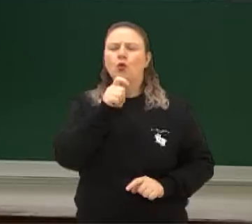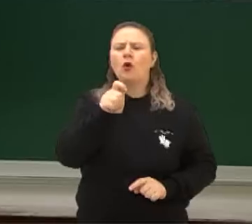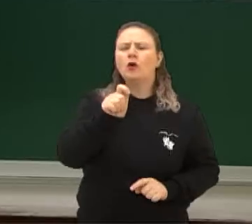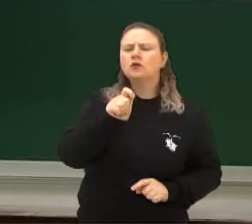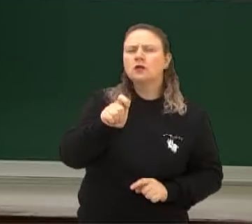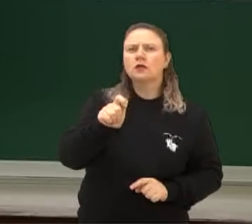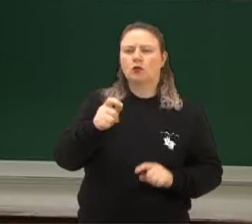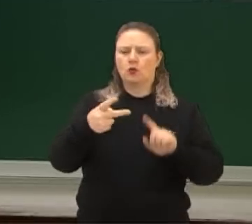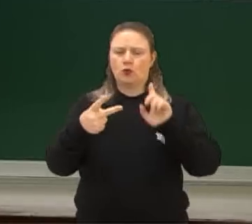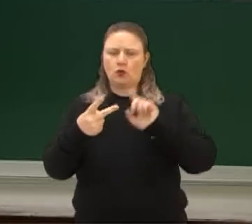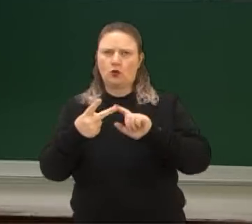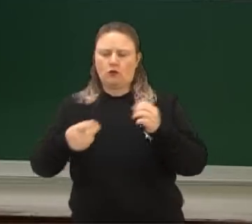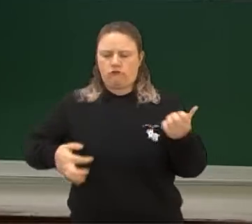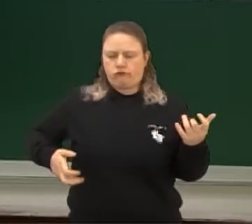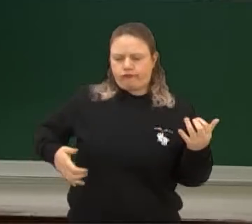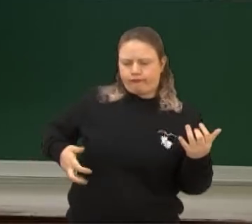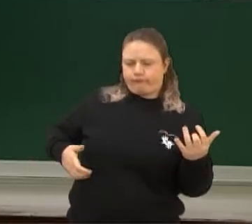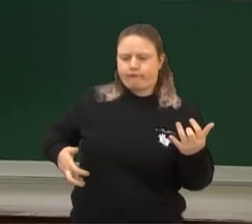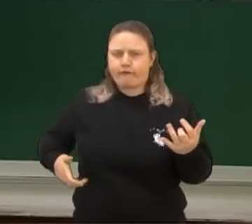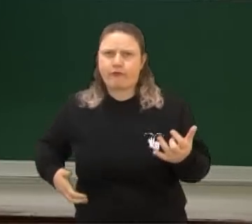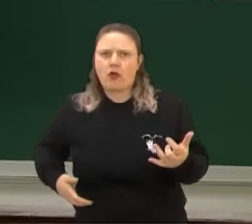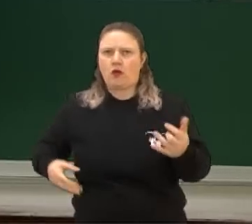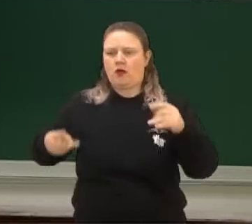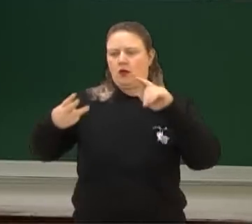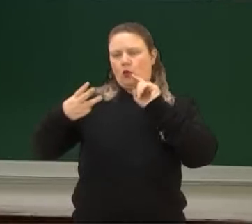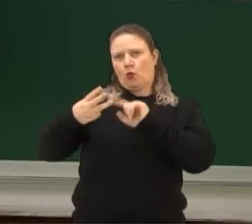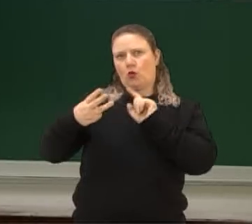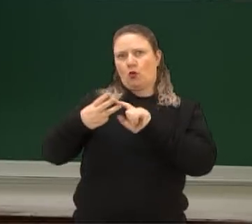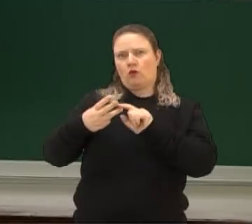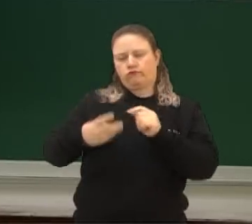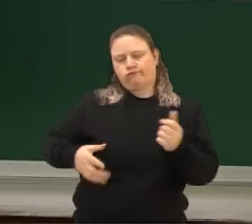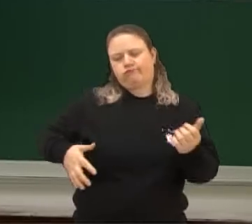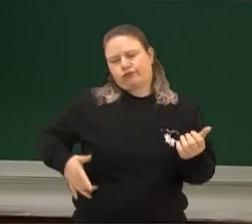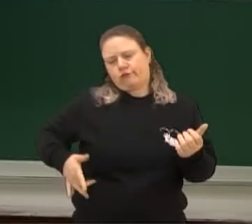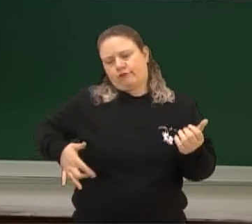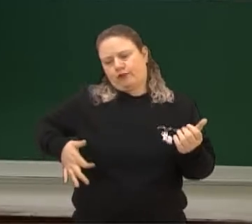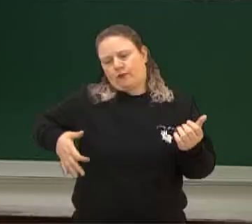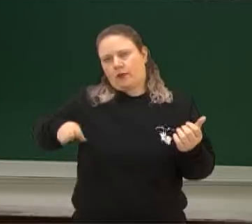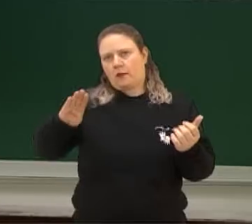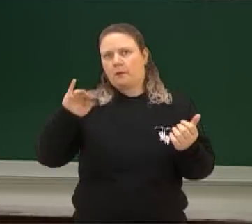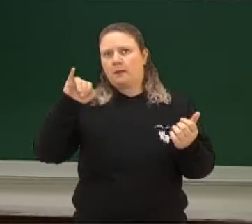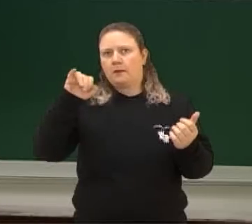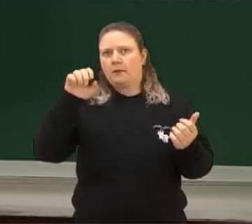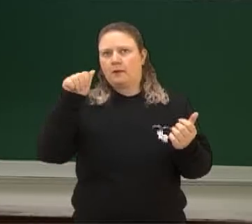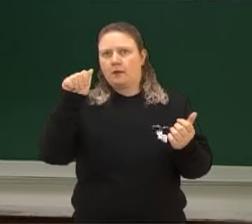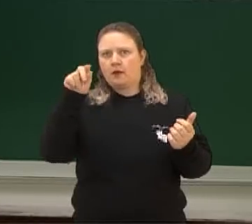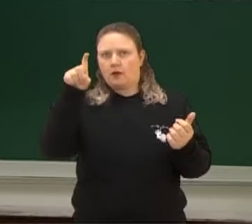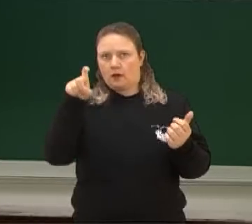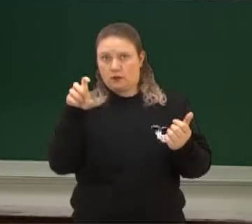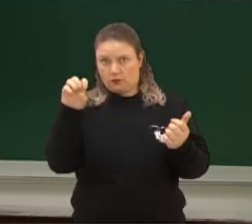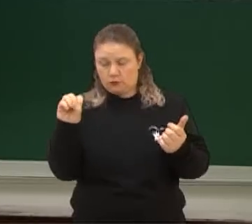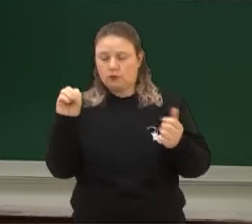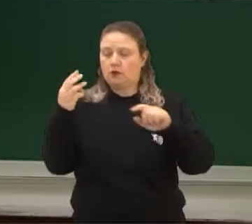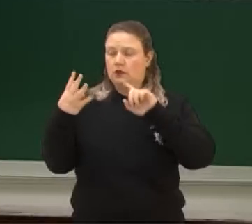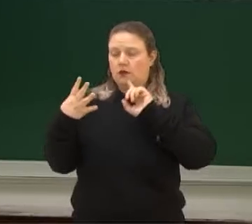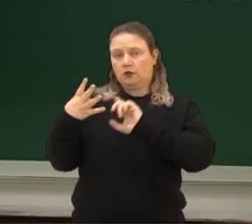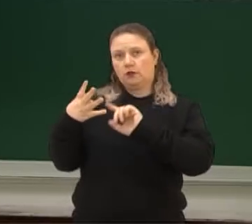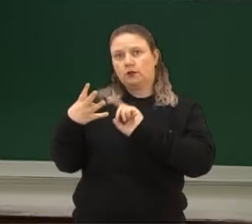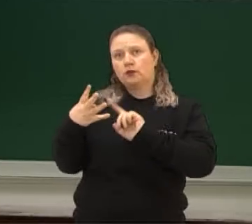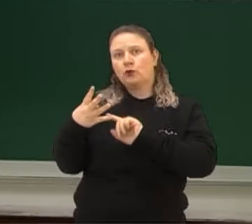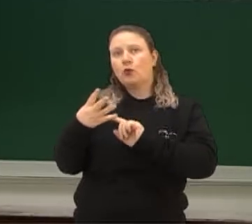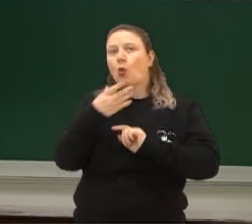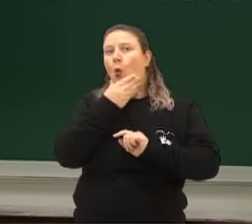que é o guitarrista, o John Deacon, que é o baixista, e o Roger Taylor, que é